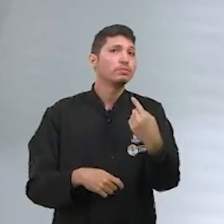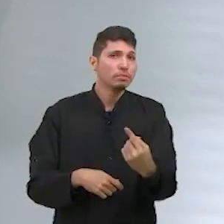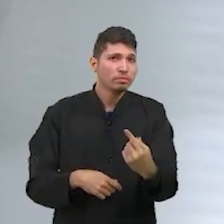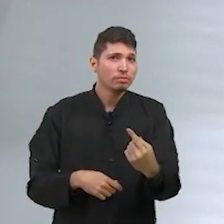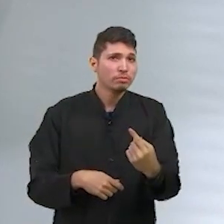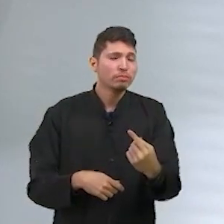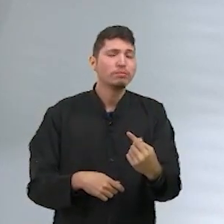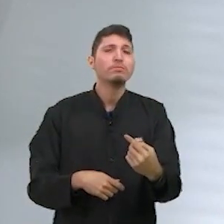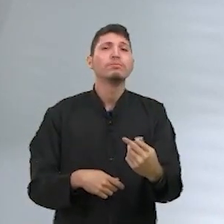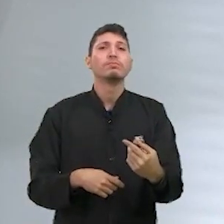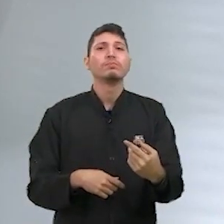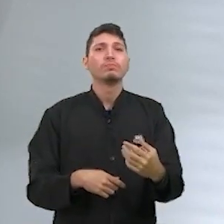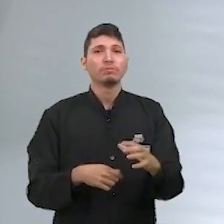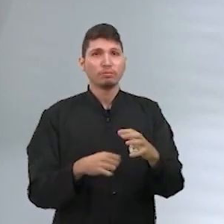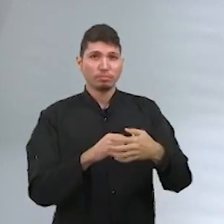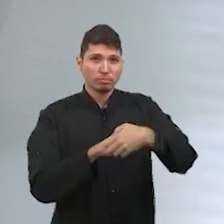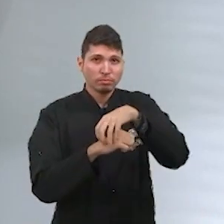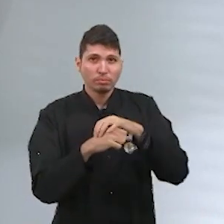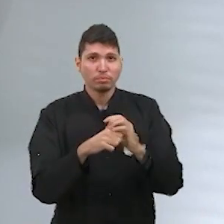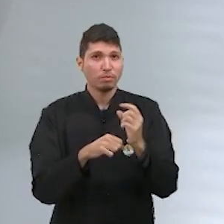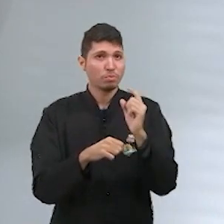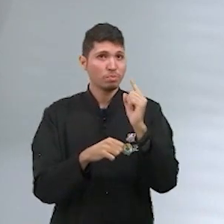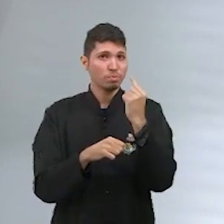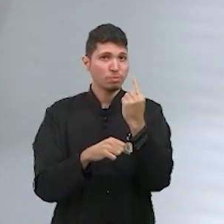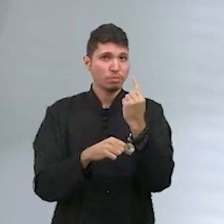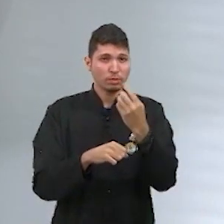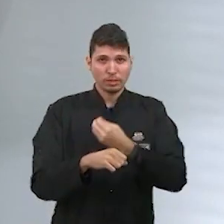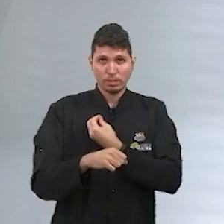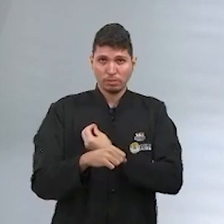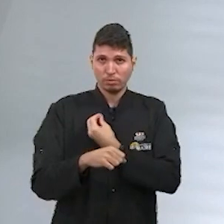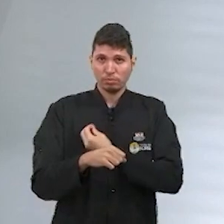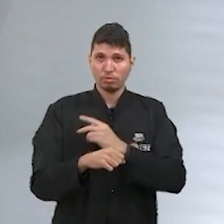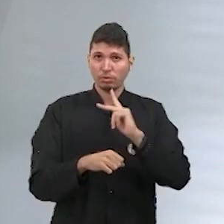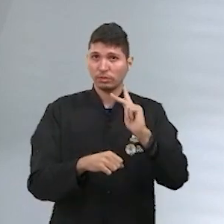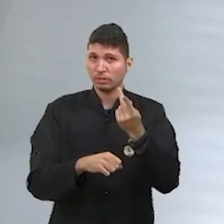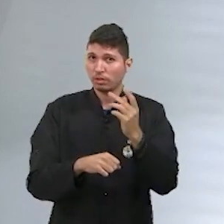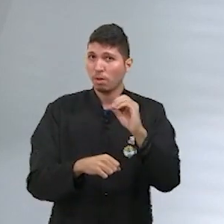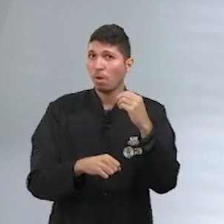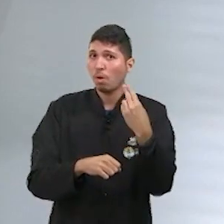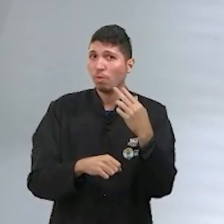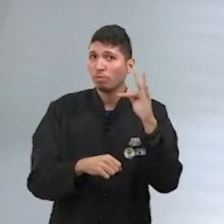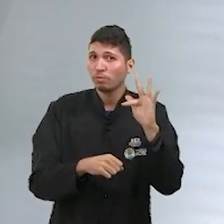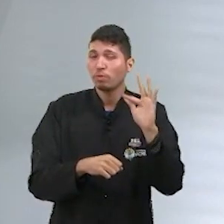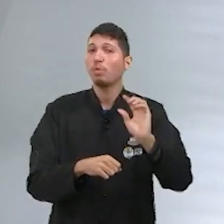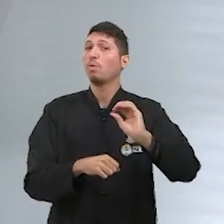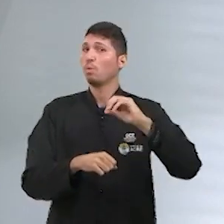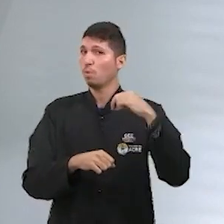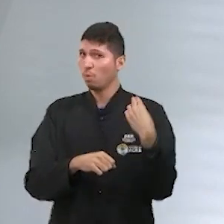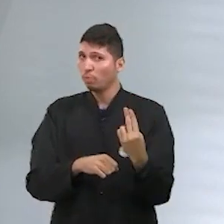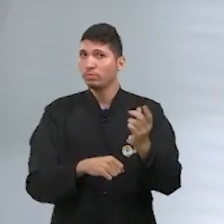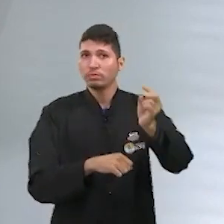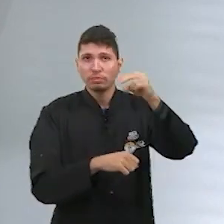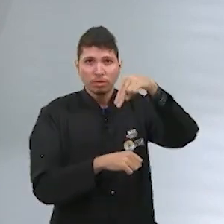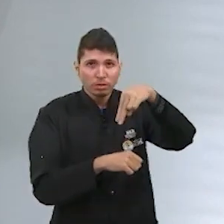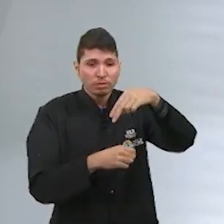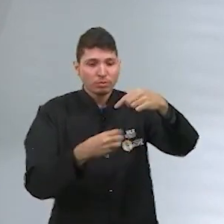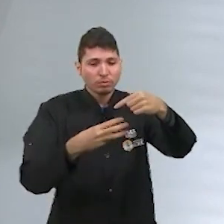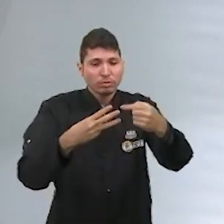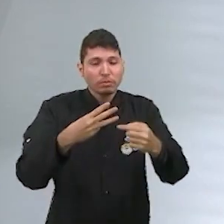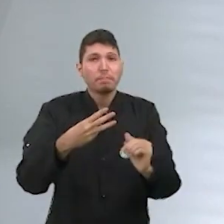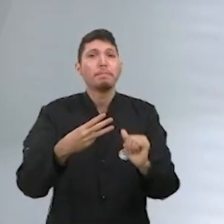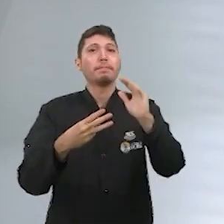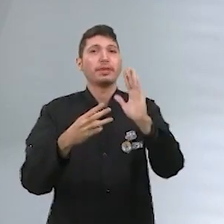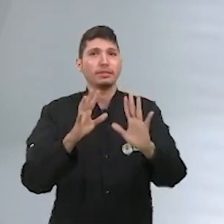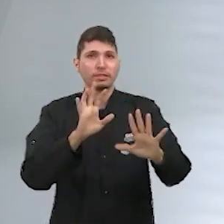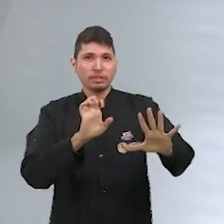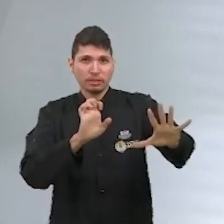Uma molécula que tem a presença ou de flúor, ou de oxigênio, ou de nitrogênio, que são os três elementos mais eletronegativos.